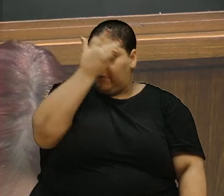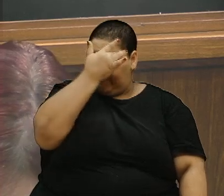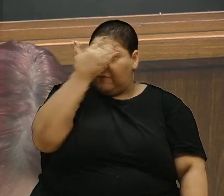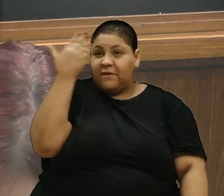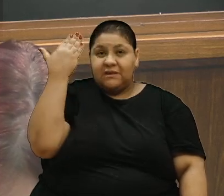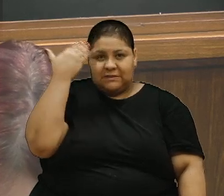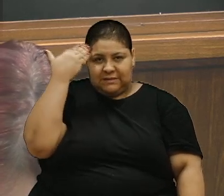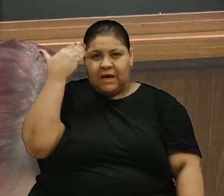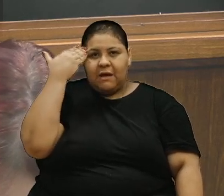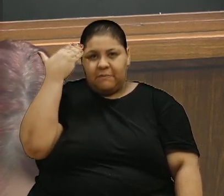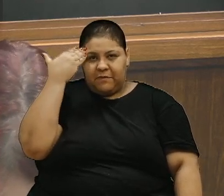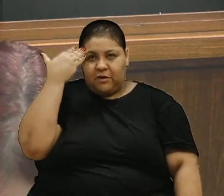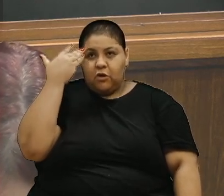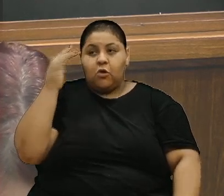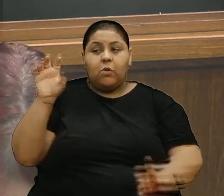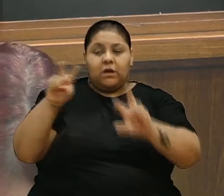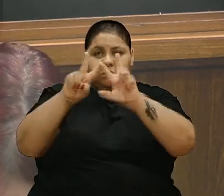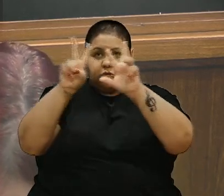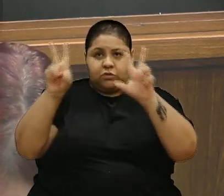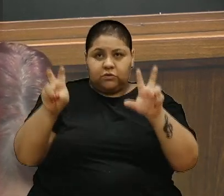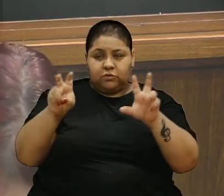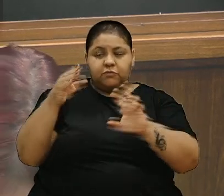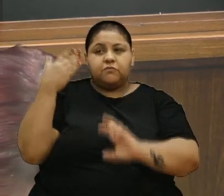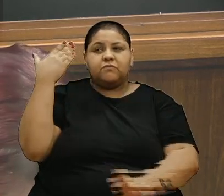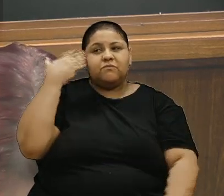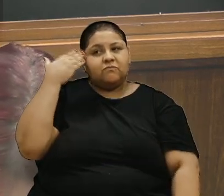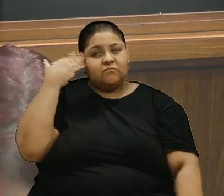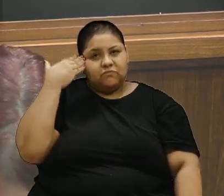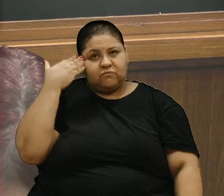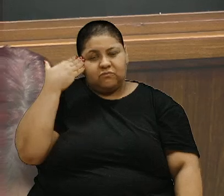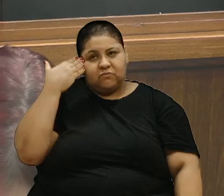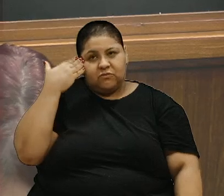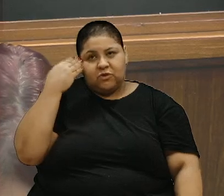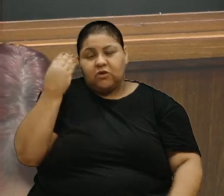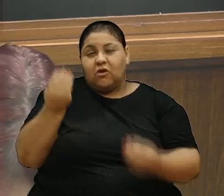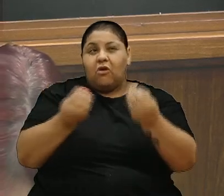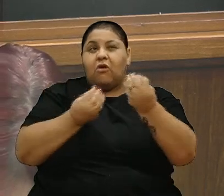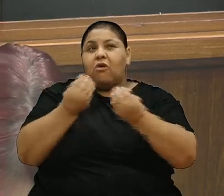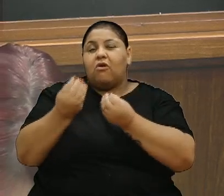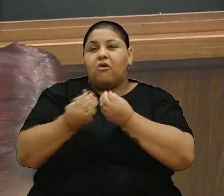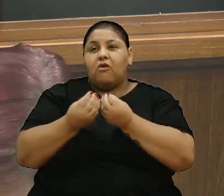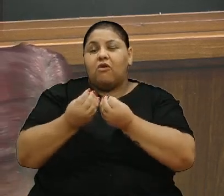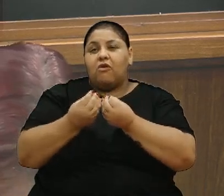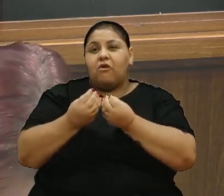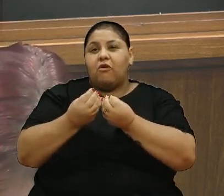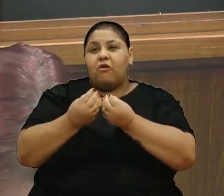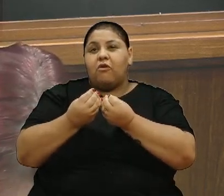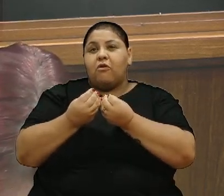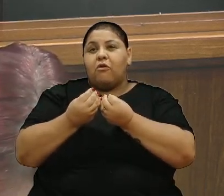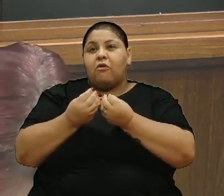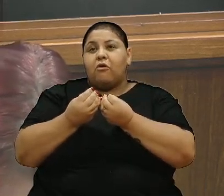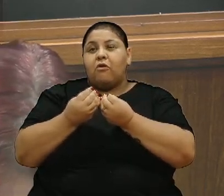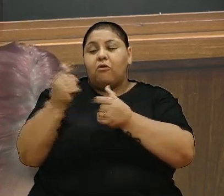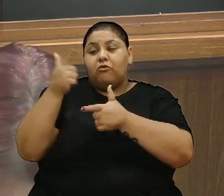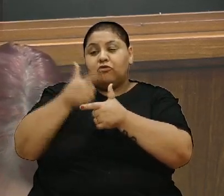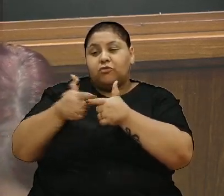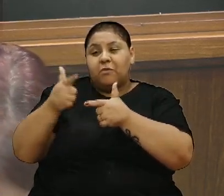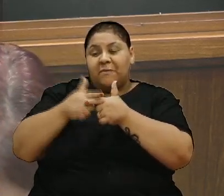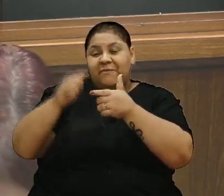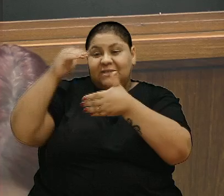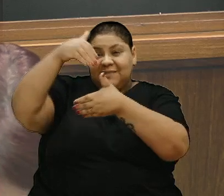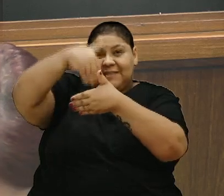conhecimento maior sobre isso, sabe qual é a quantidade de problemas que existem lá